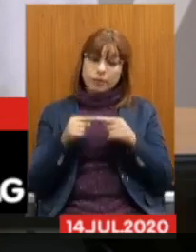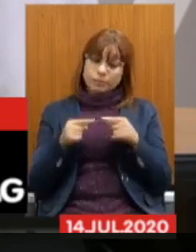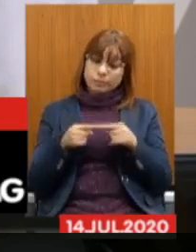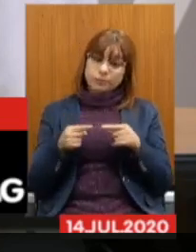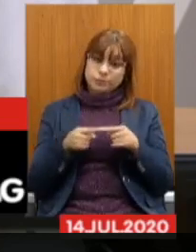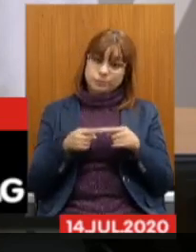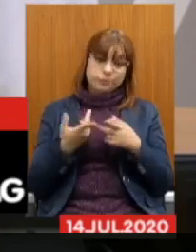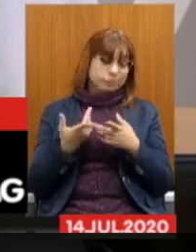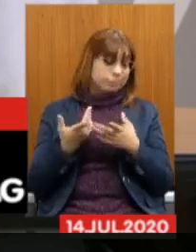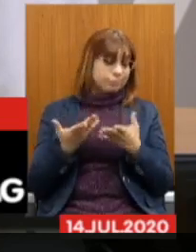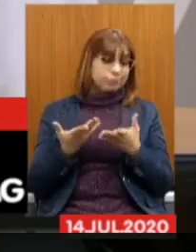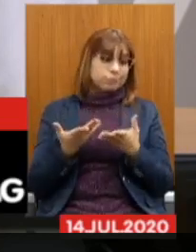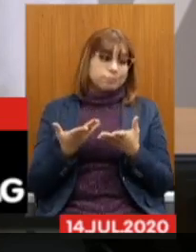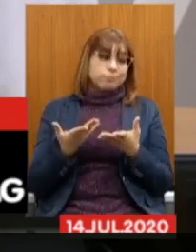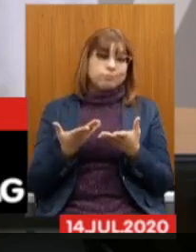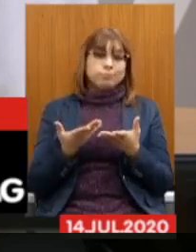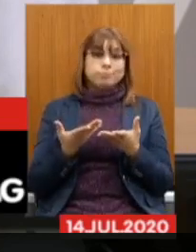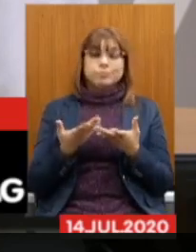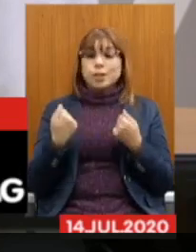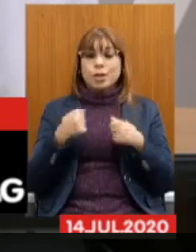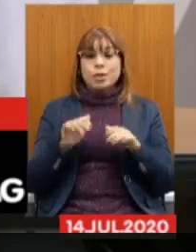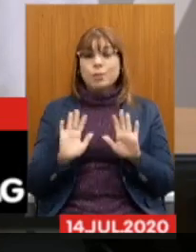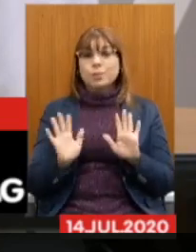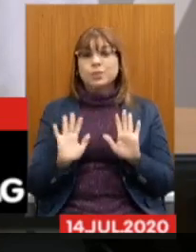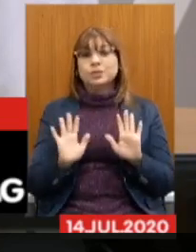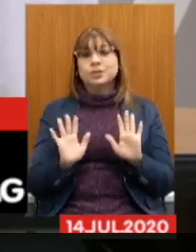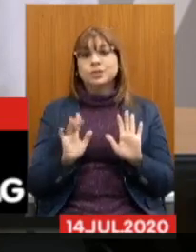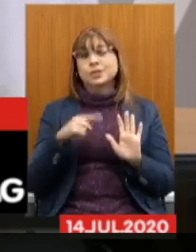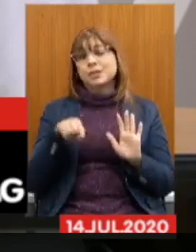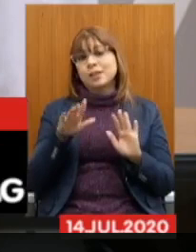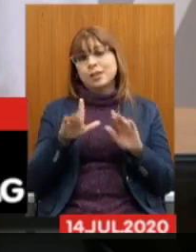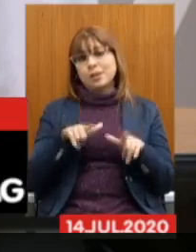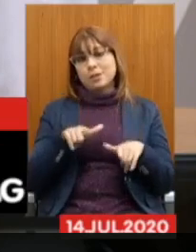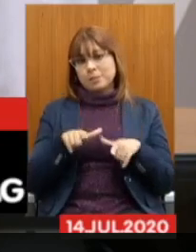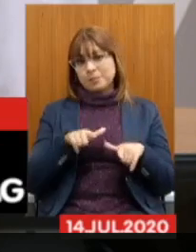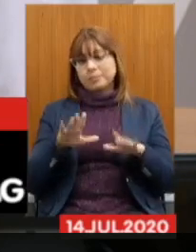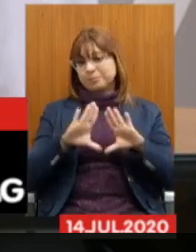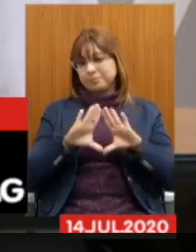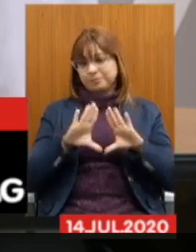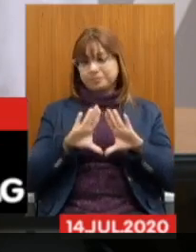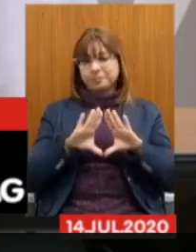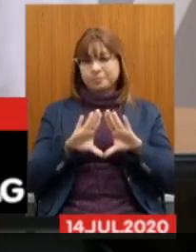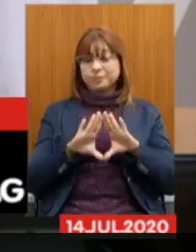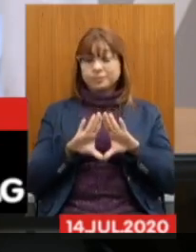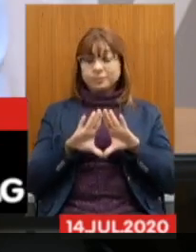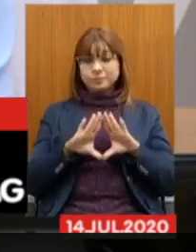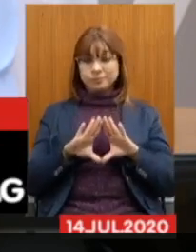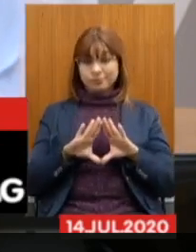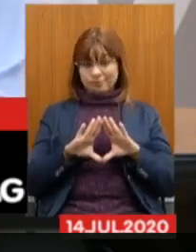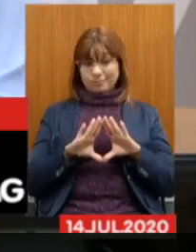que dispensam a atuação do Parlamento. E isso é muito grave. Exatamente porque garantem